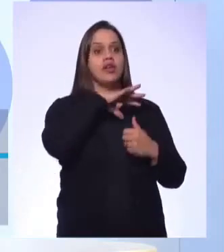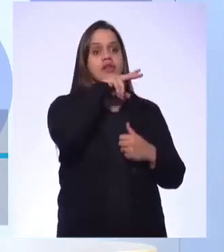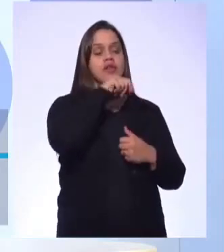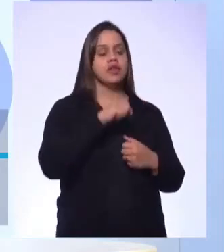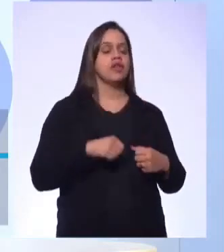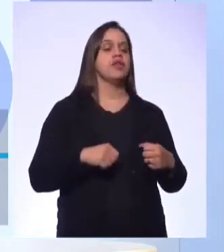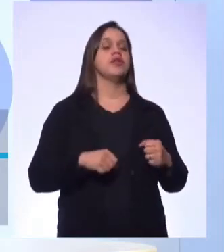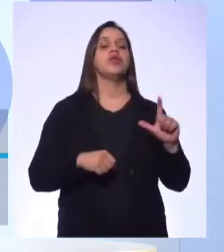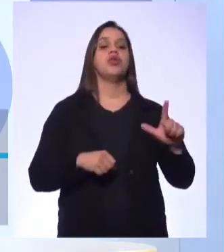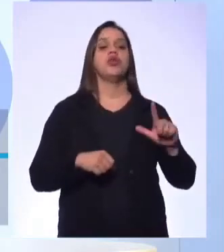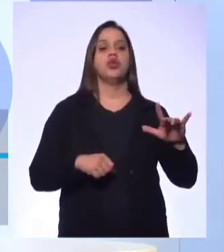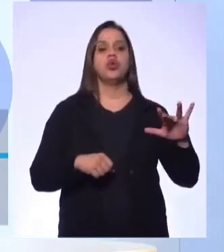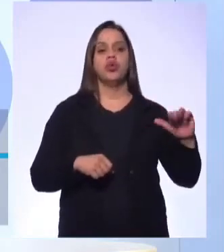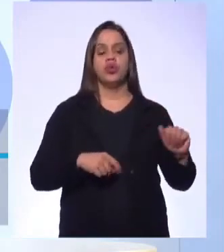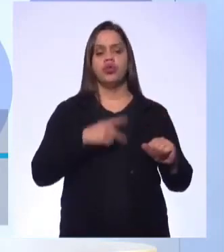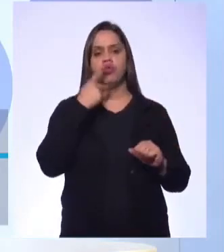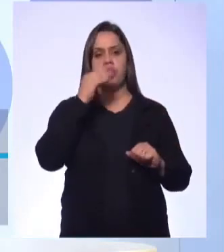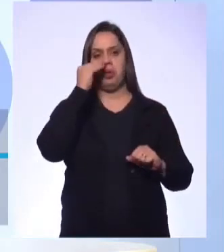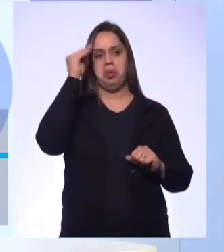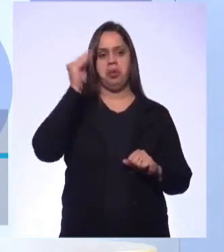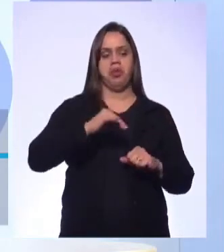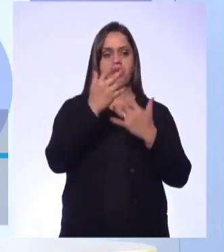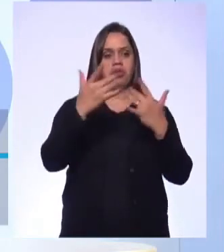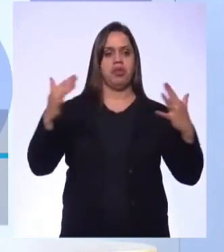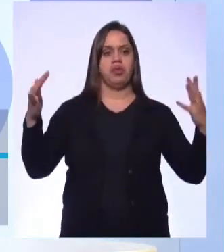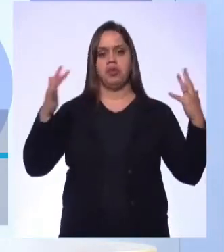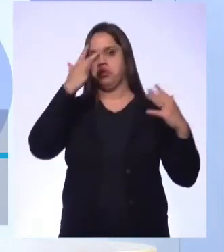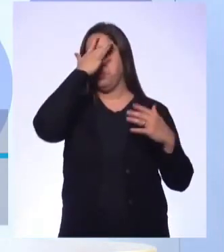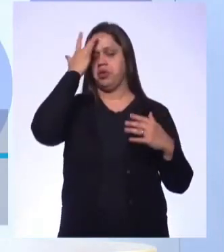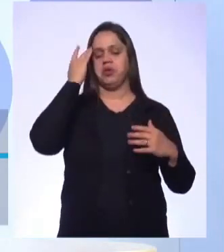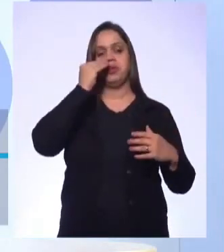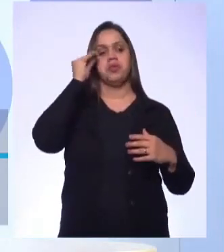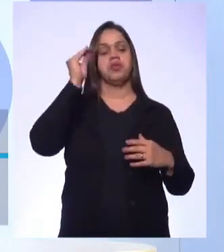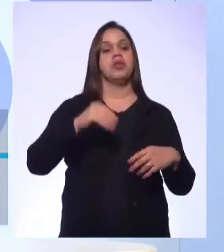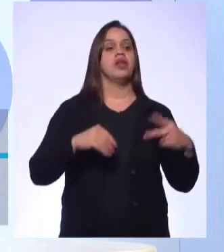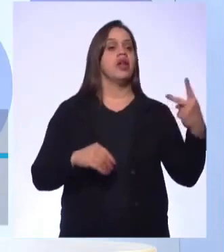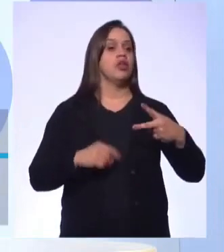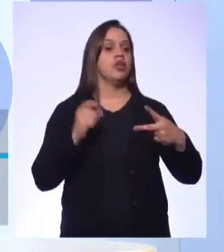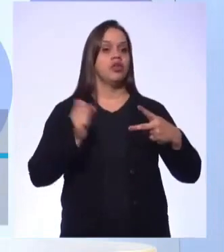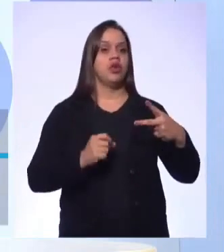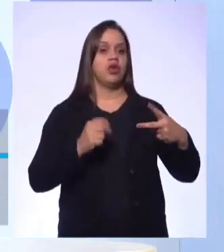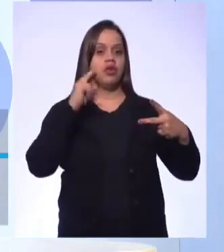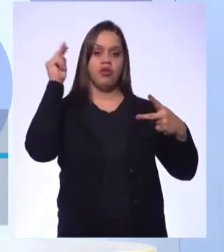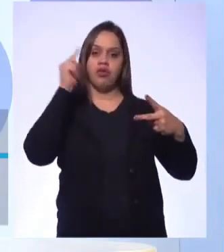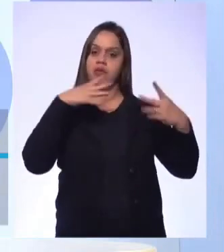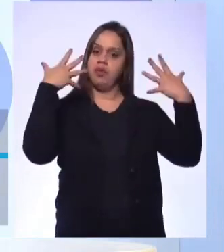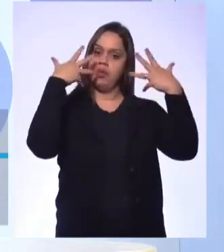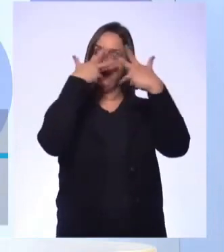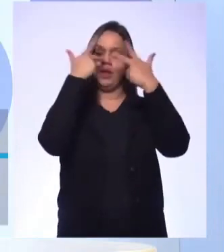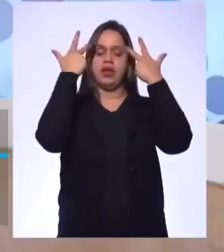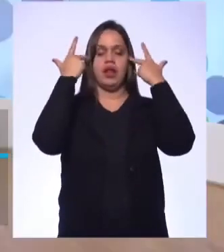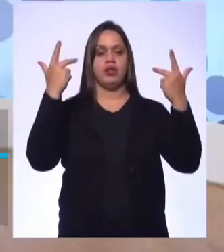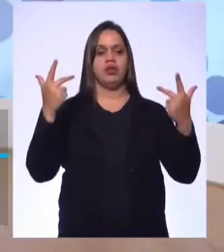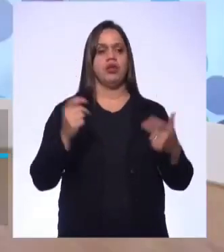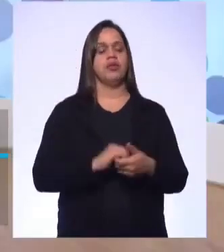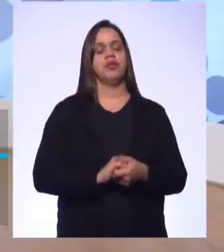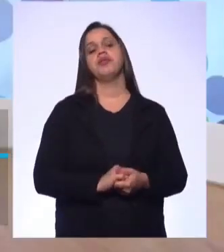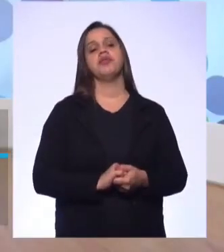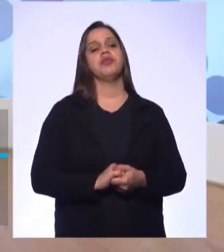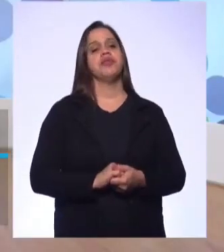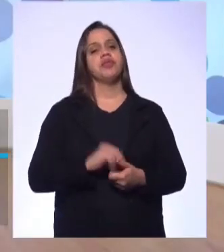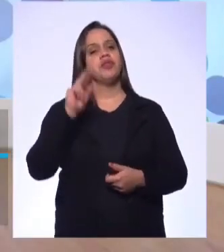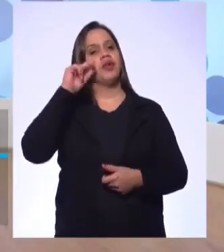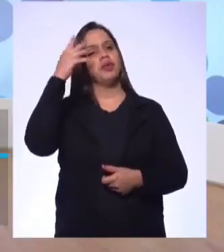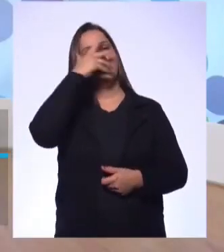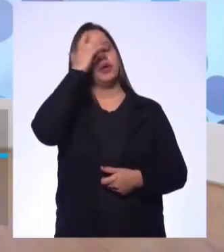a natureza pela humanidade. E na 2 ele colocou beleza natural. Olha que bonitinho. Bonitinho.